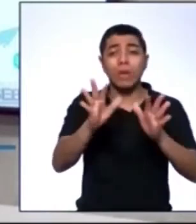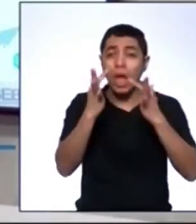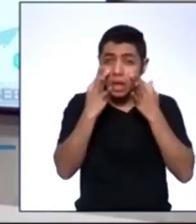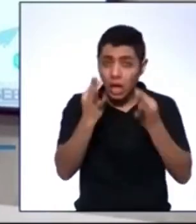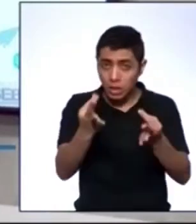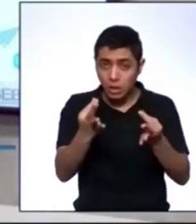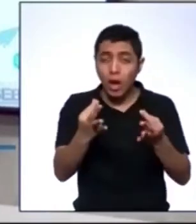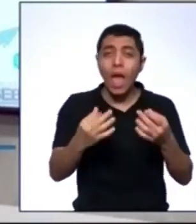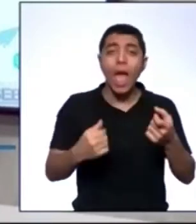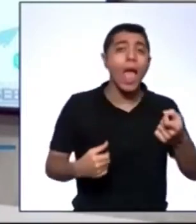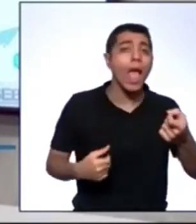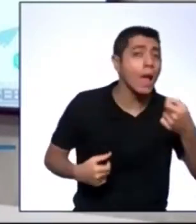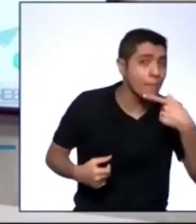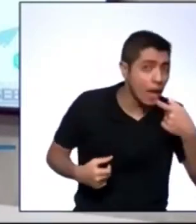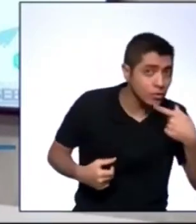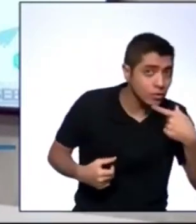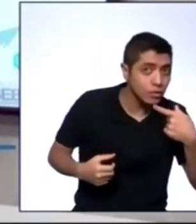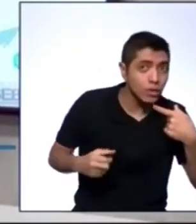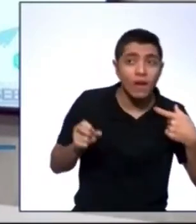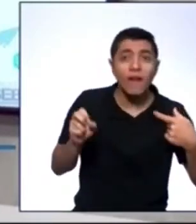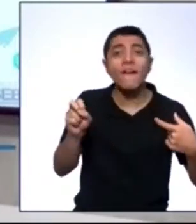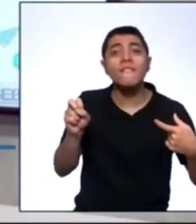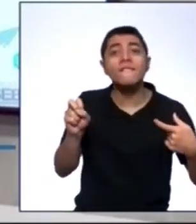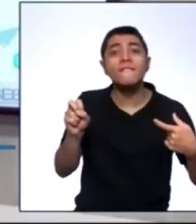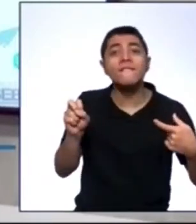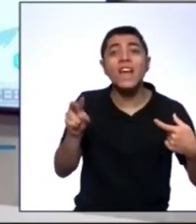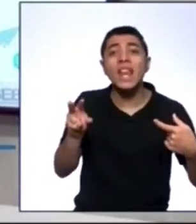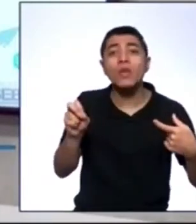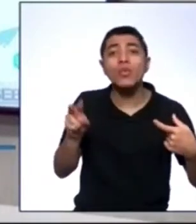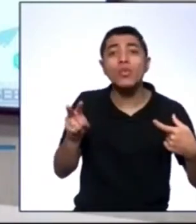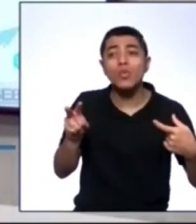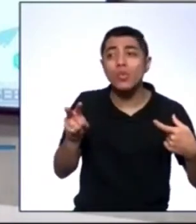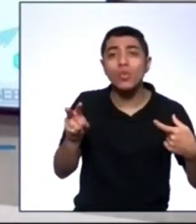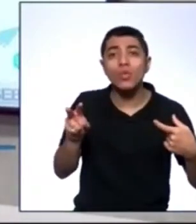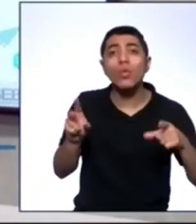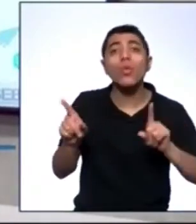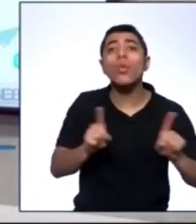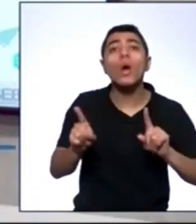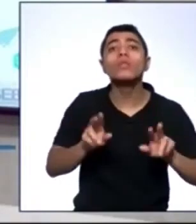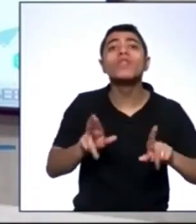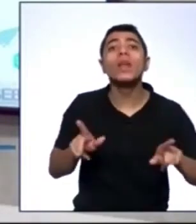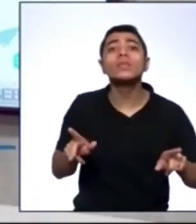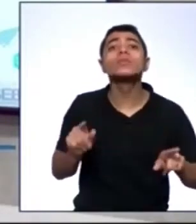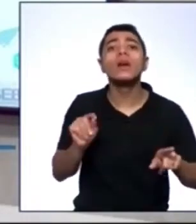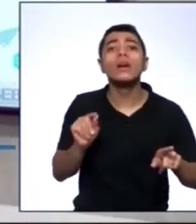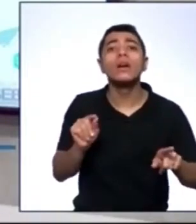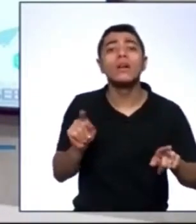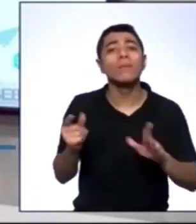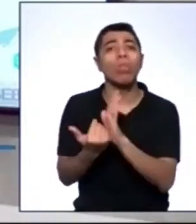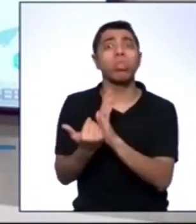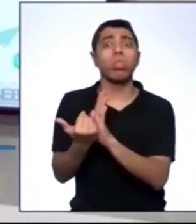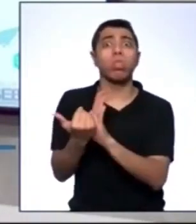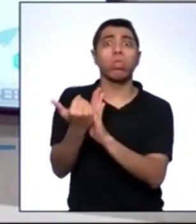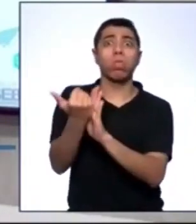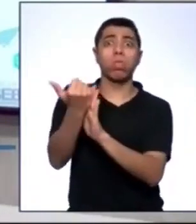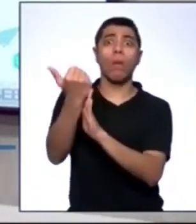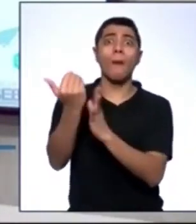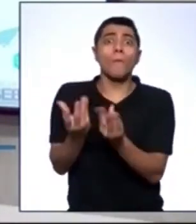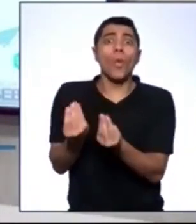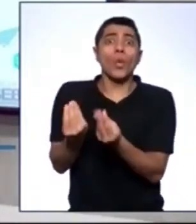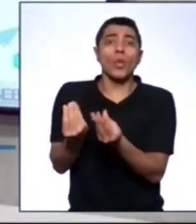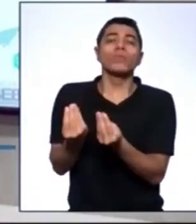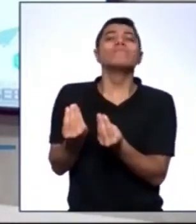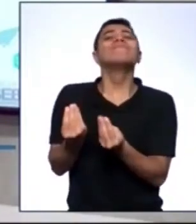e o veneno? A dose, irmão, a dose. Então, mesmo que uma coisa seja boa numa dose, o excesso dela pode ser